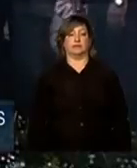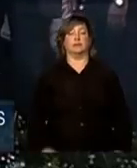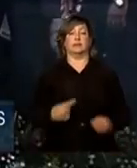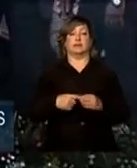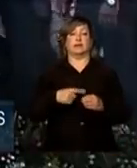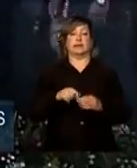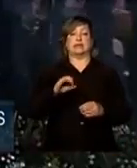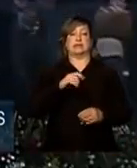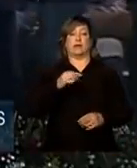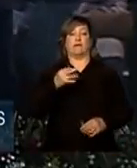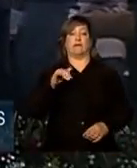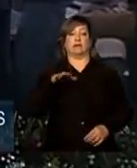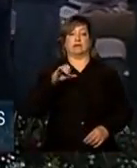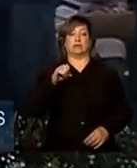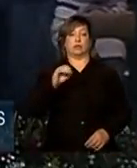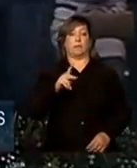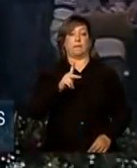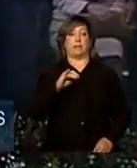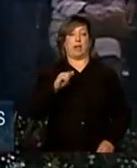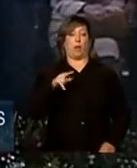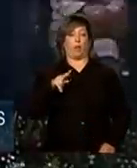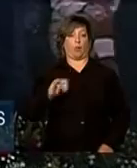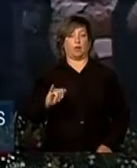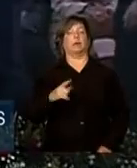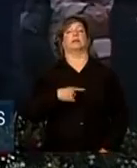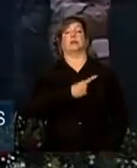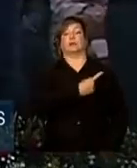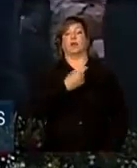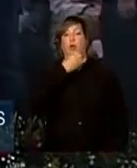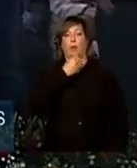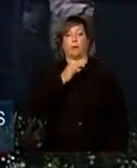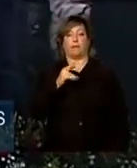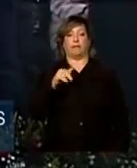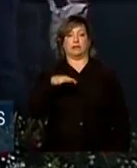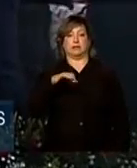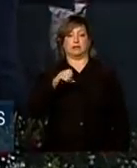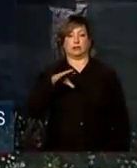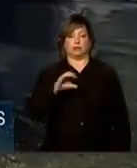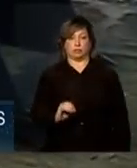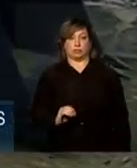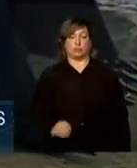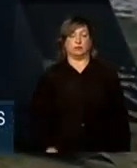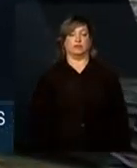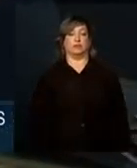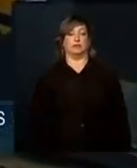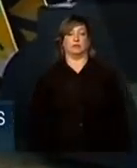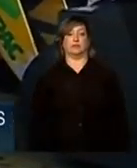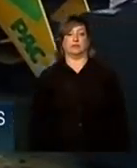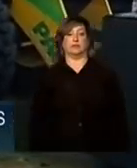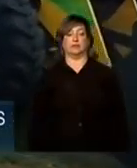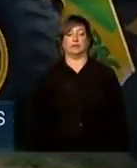São Francisco do Piauí, Francisco de Assis de Oliveira Costa, Doutor Francisco.